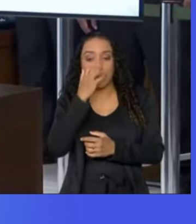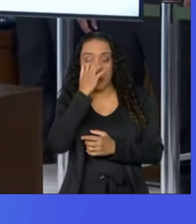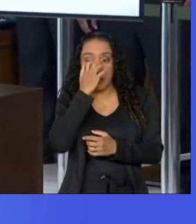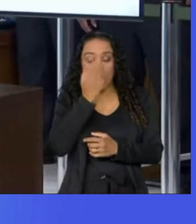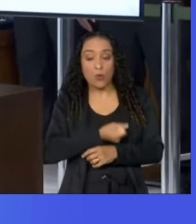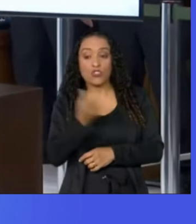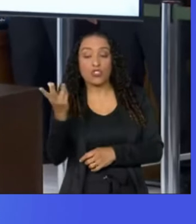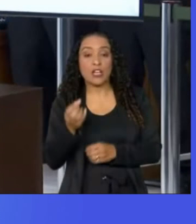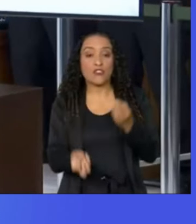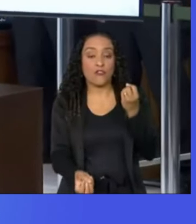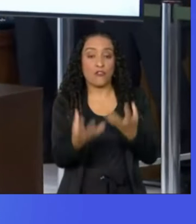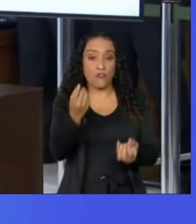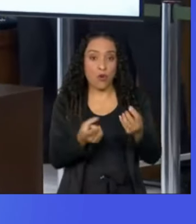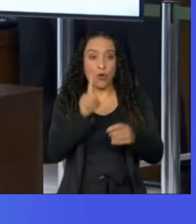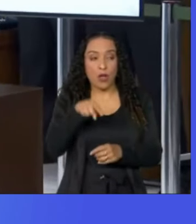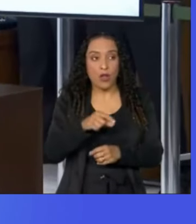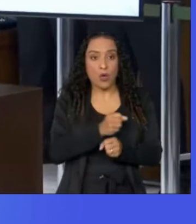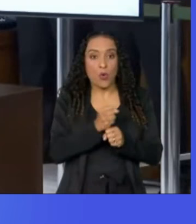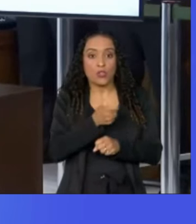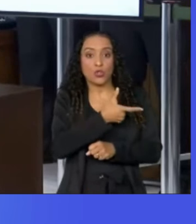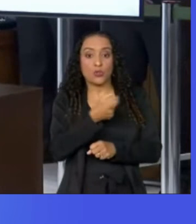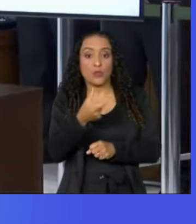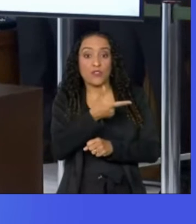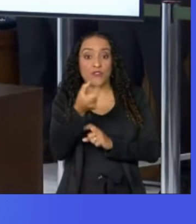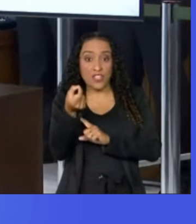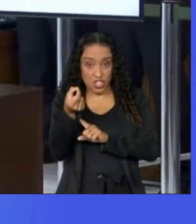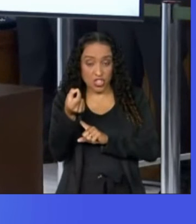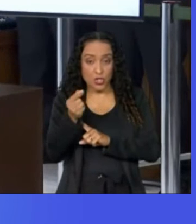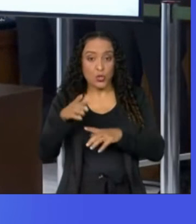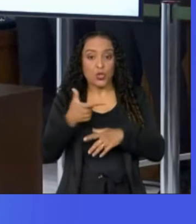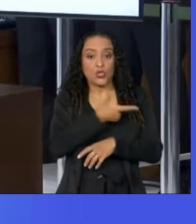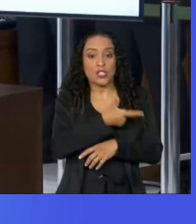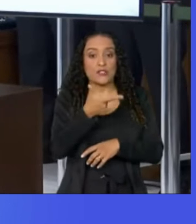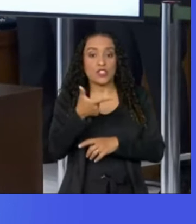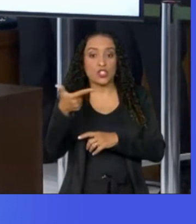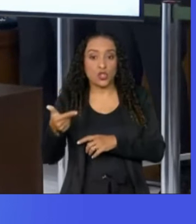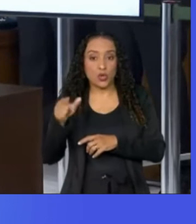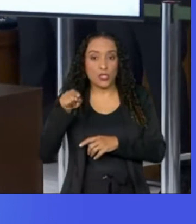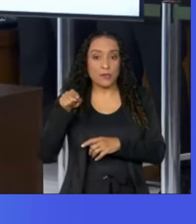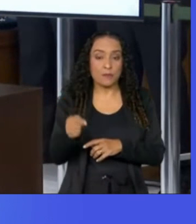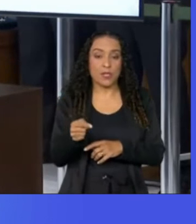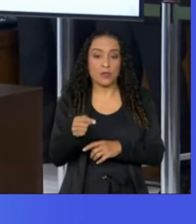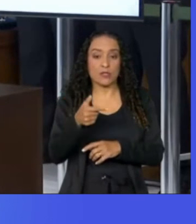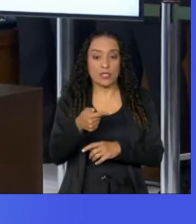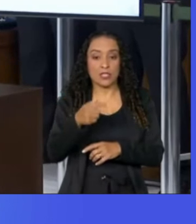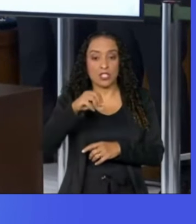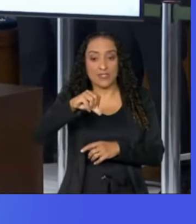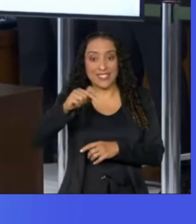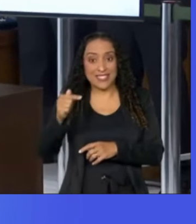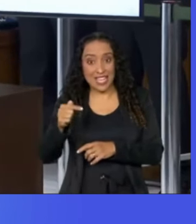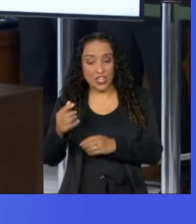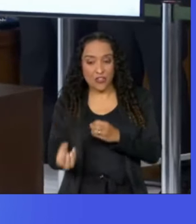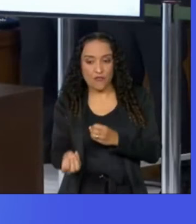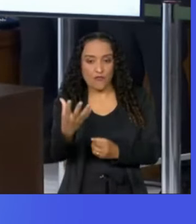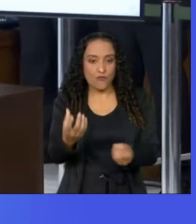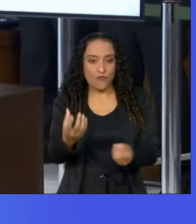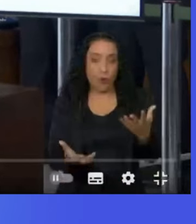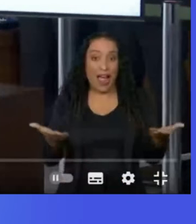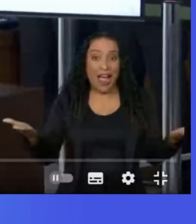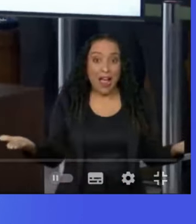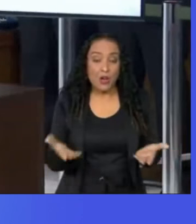de focos tinha sido o ano de 2020 com 222.6 197 focos Nós já estamos